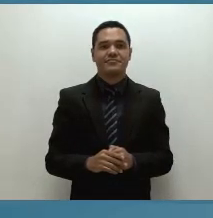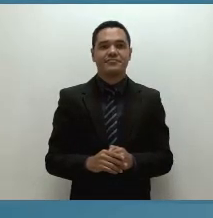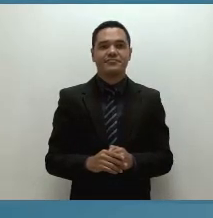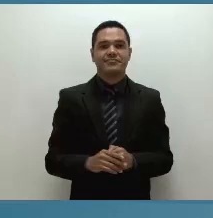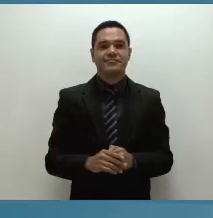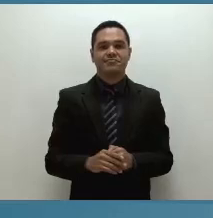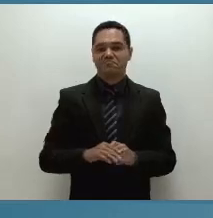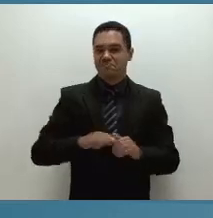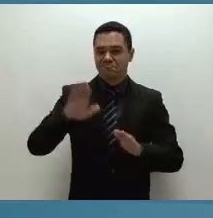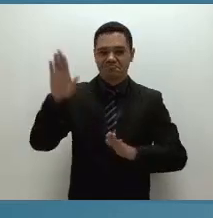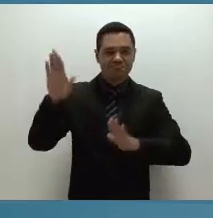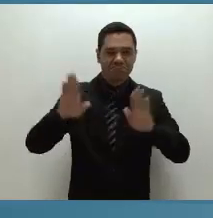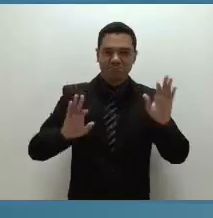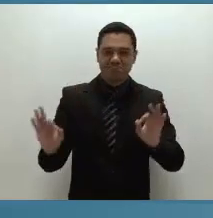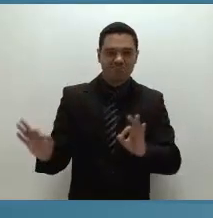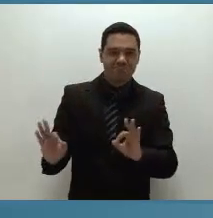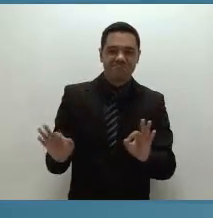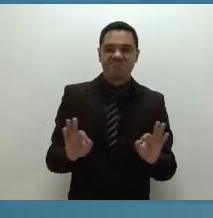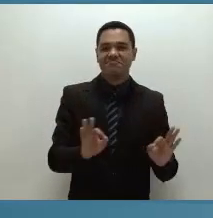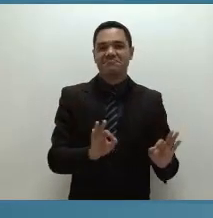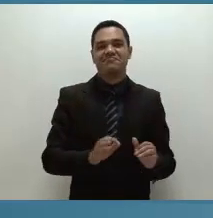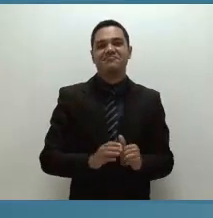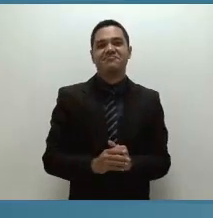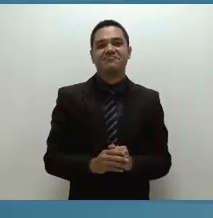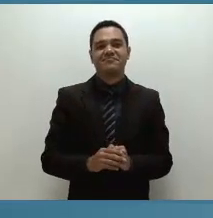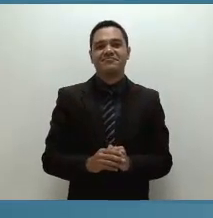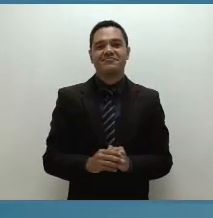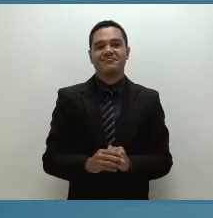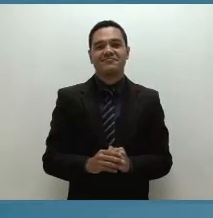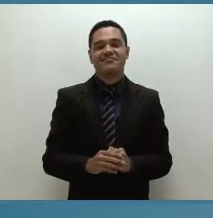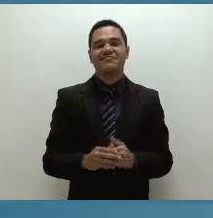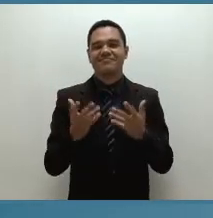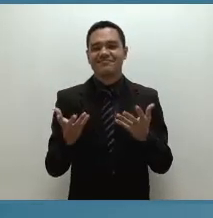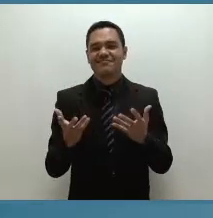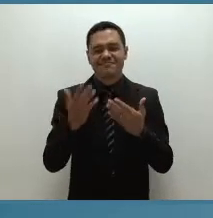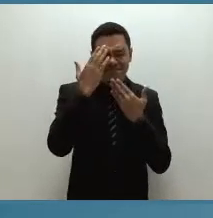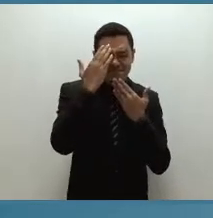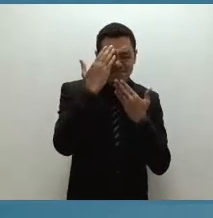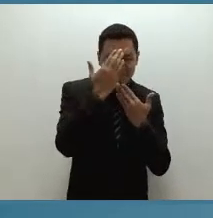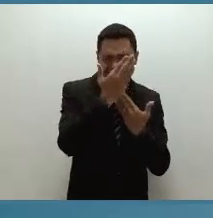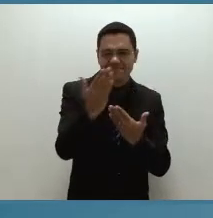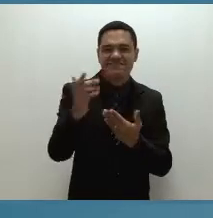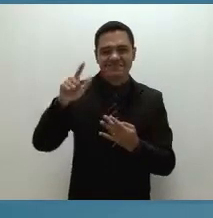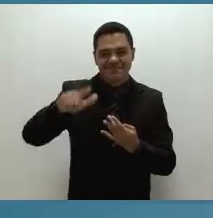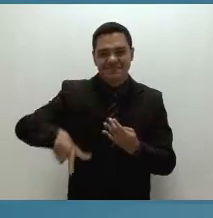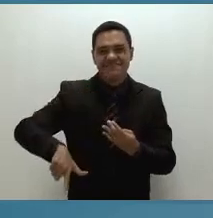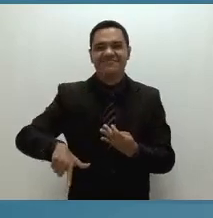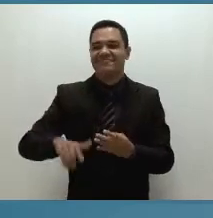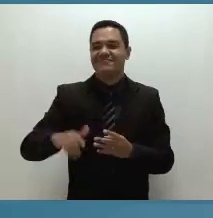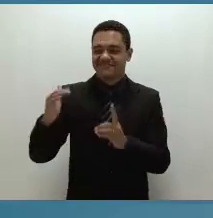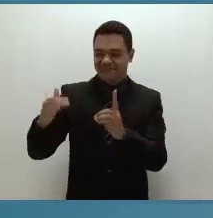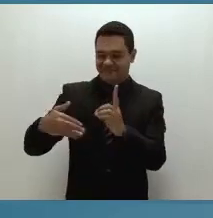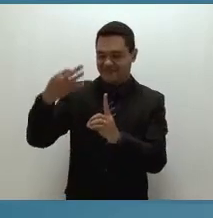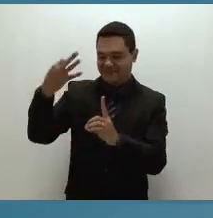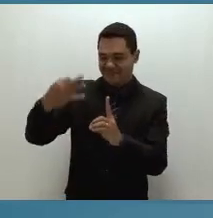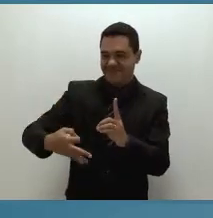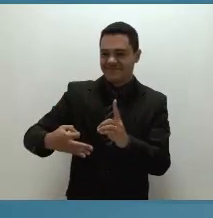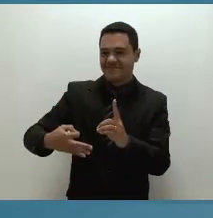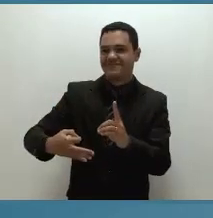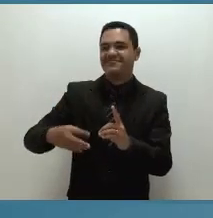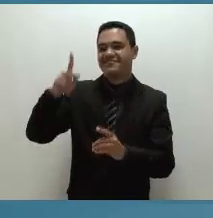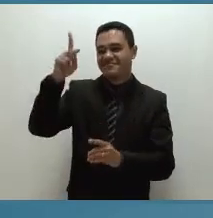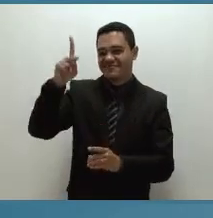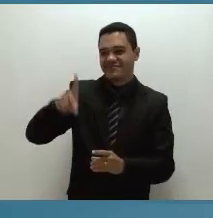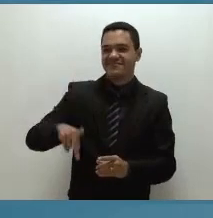E não havendo, quero agradecer mais uma vez a desembargadora, a presidente do TRE,